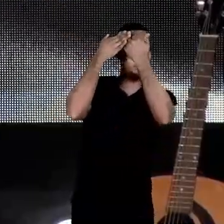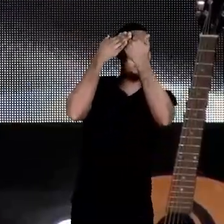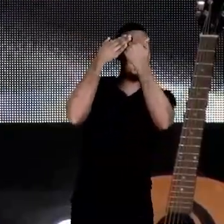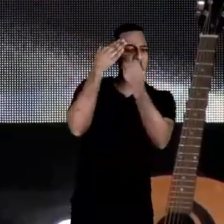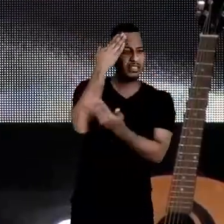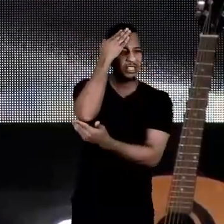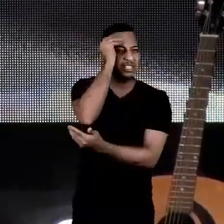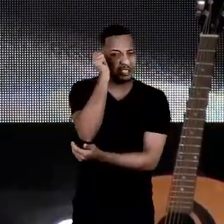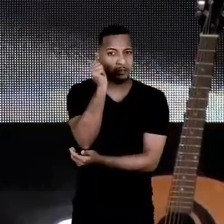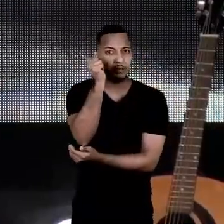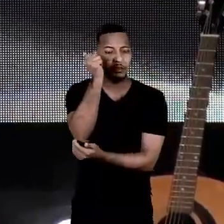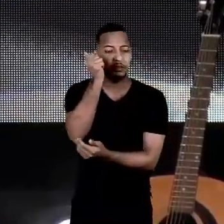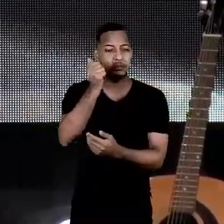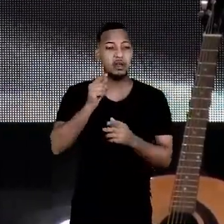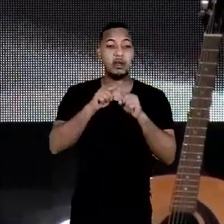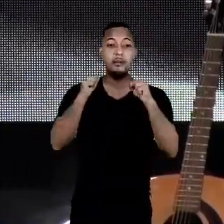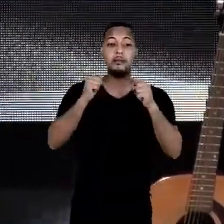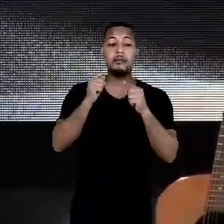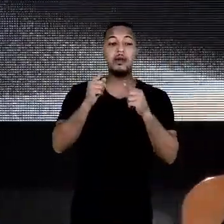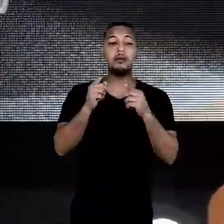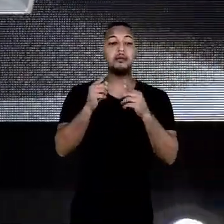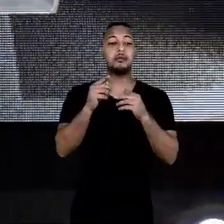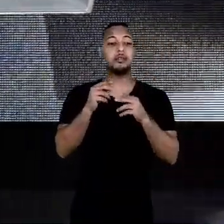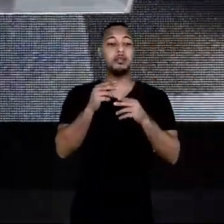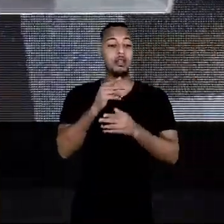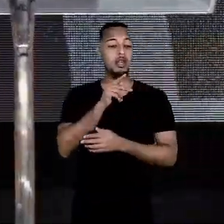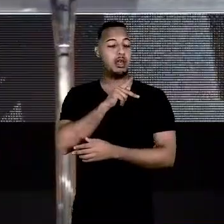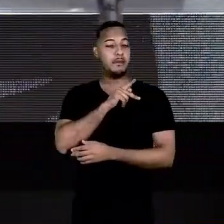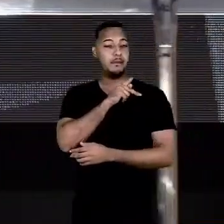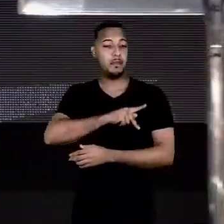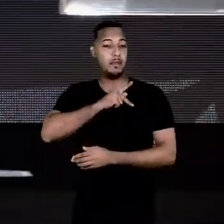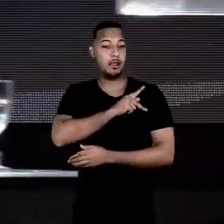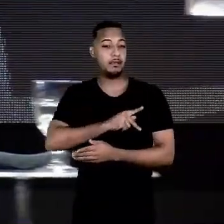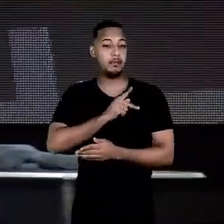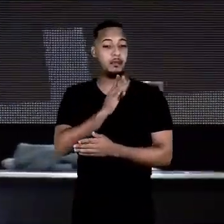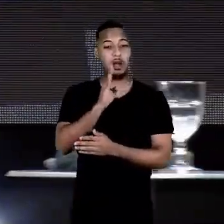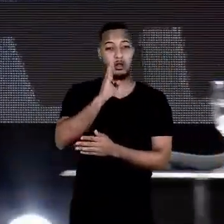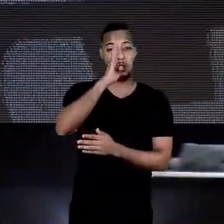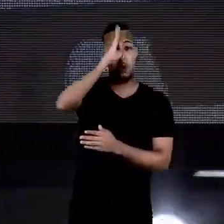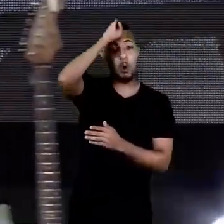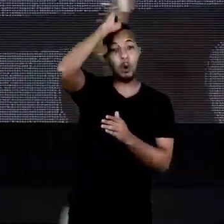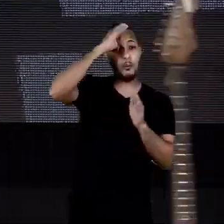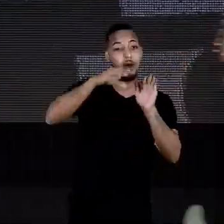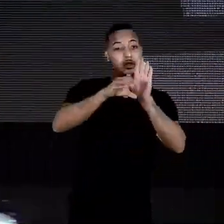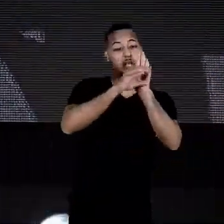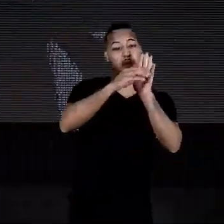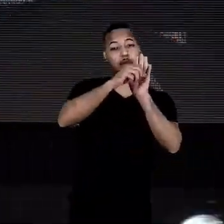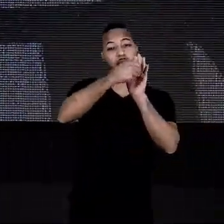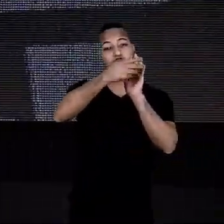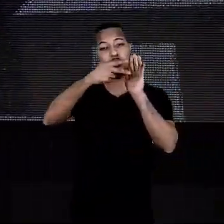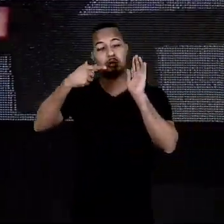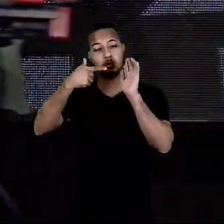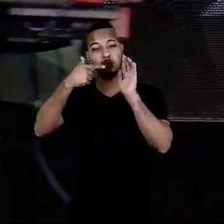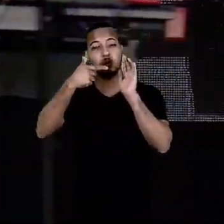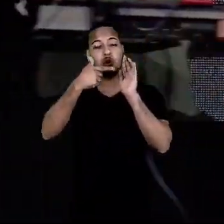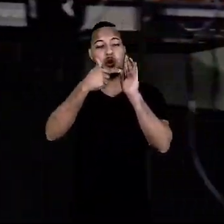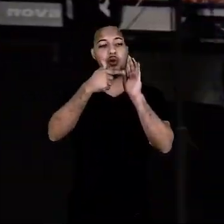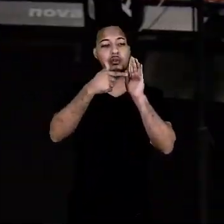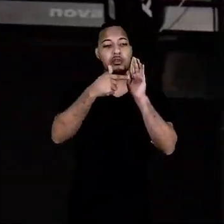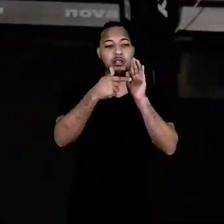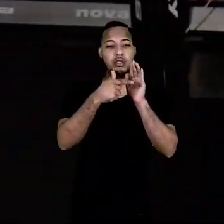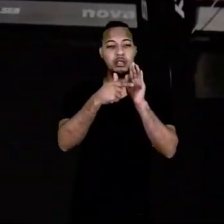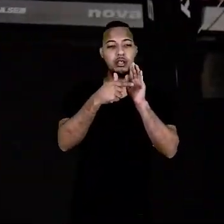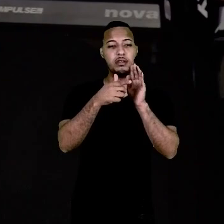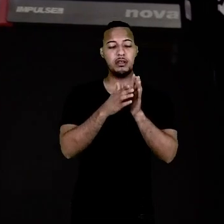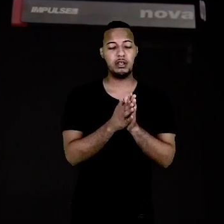disso? Por isso que Paulo, em Romanos capítulo 12, Paulo ele traz uma explicação bem clássica, mas que a gente entenda